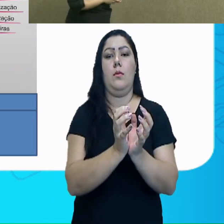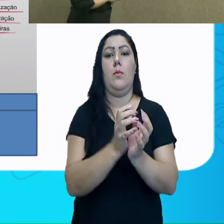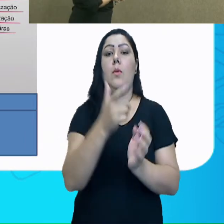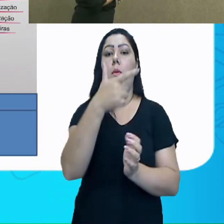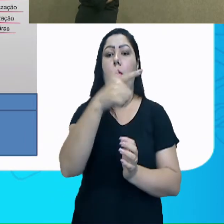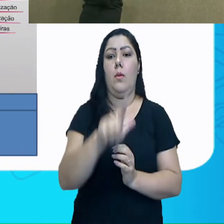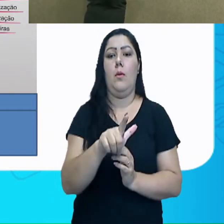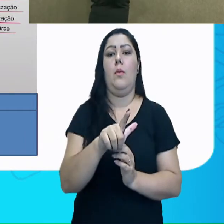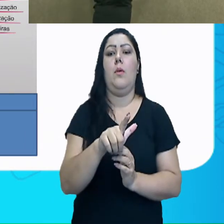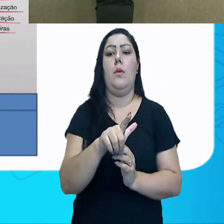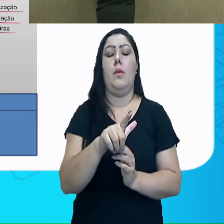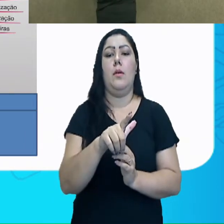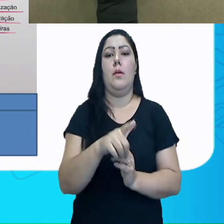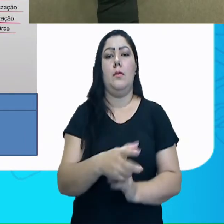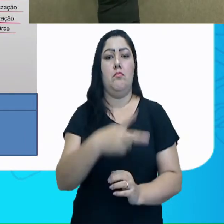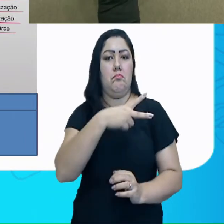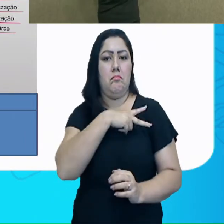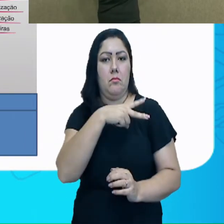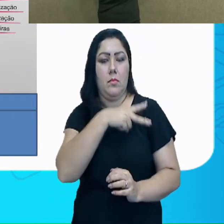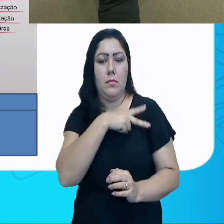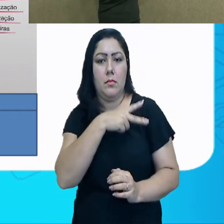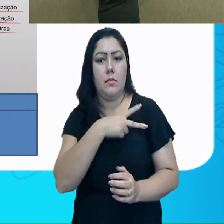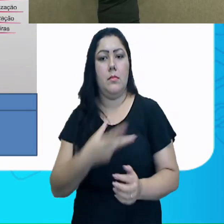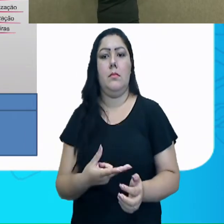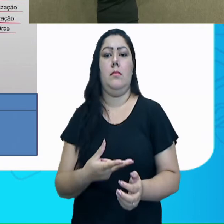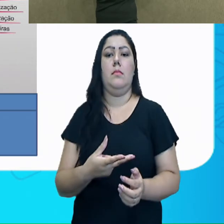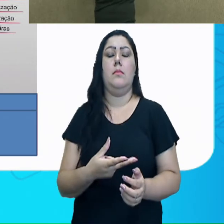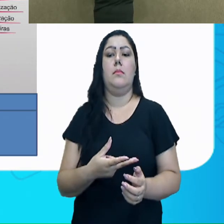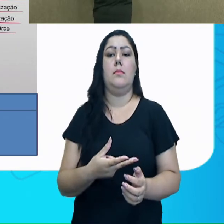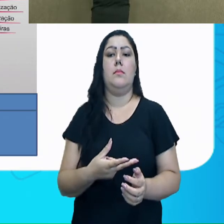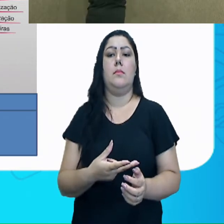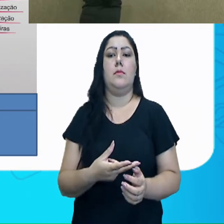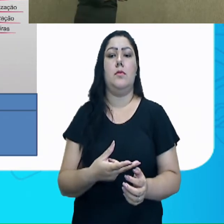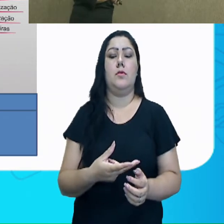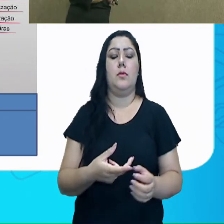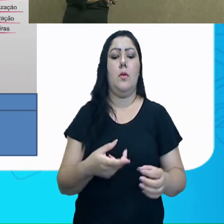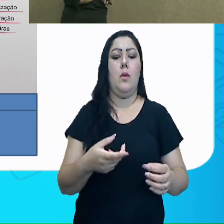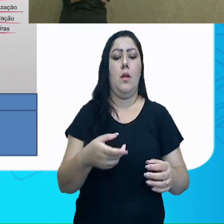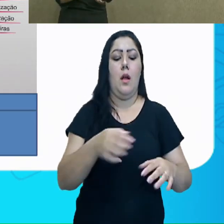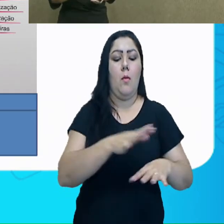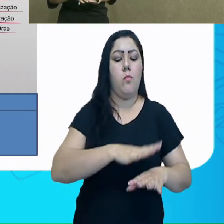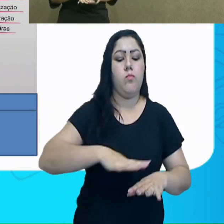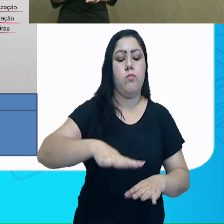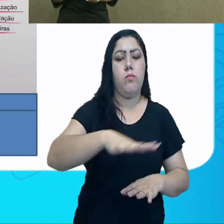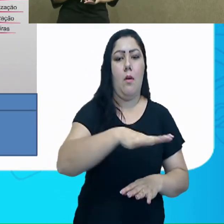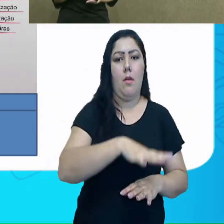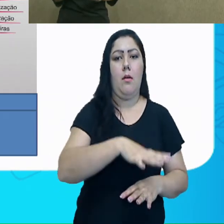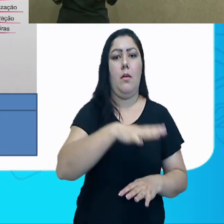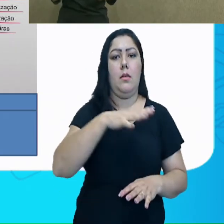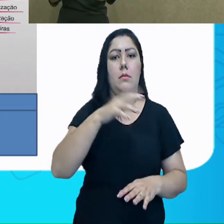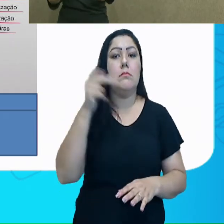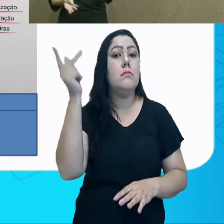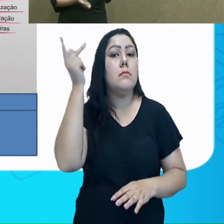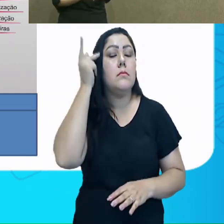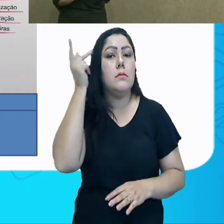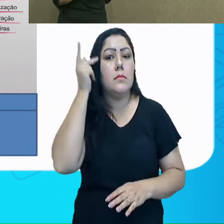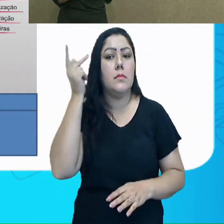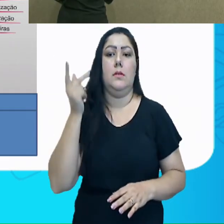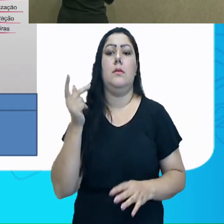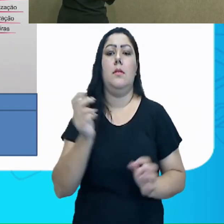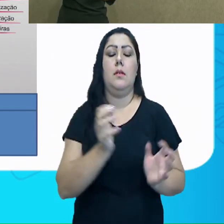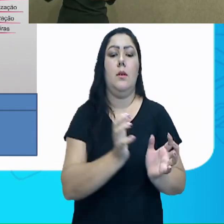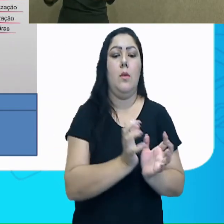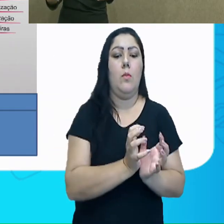particulares, também na região de São Paulo, que eles faziam essas expedições